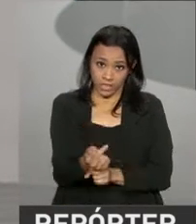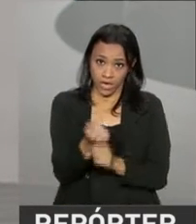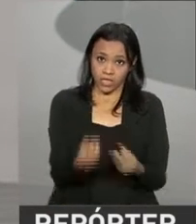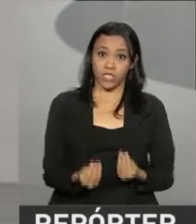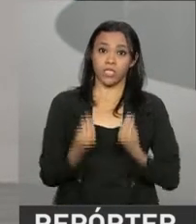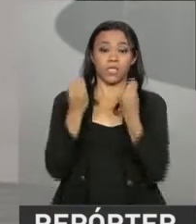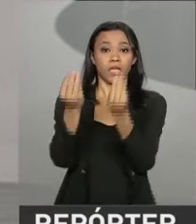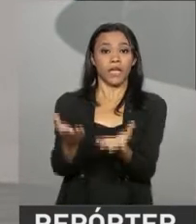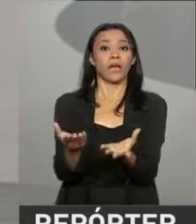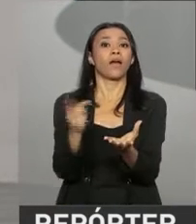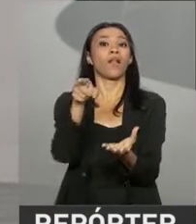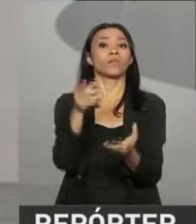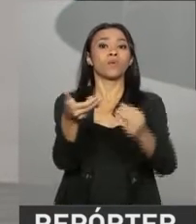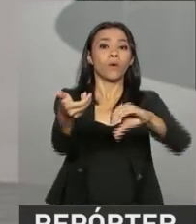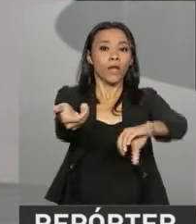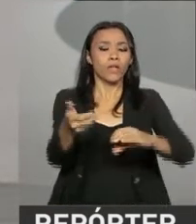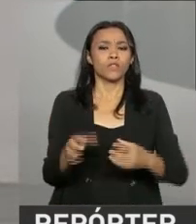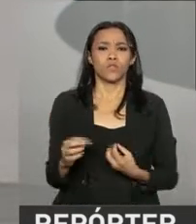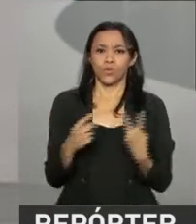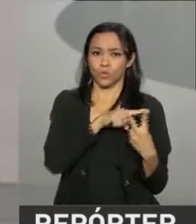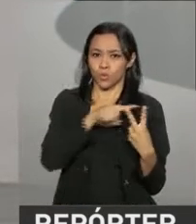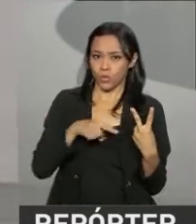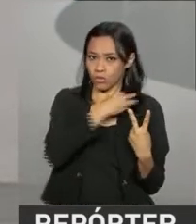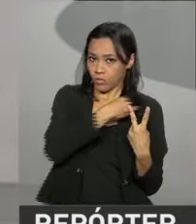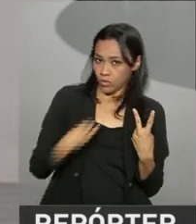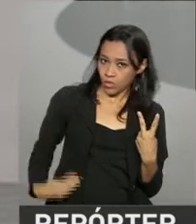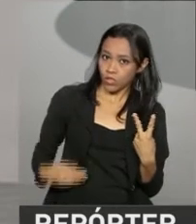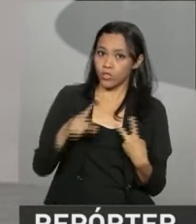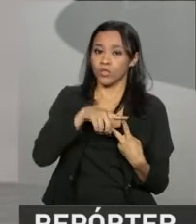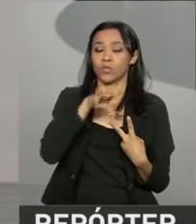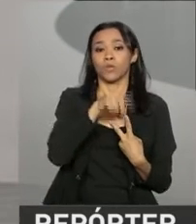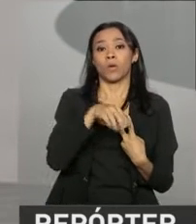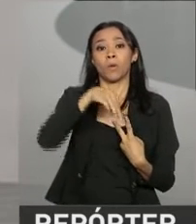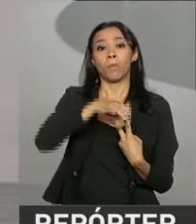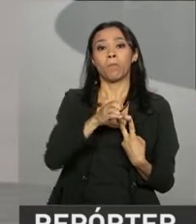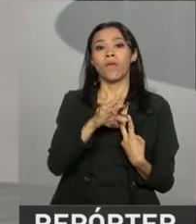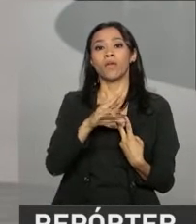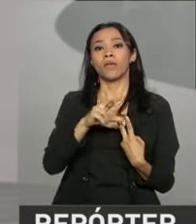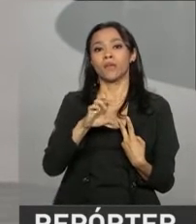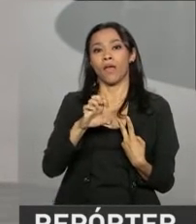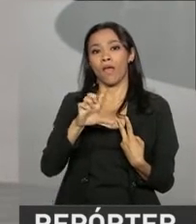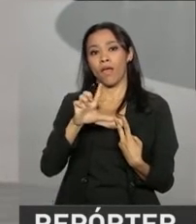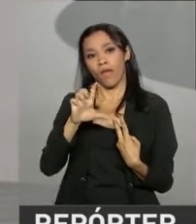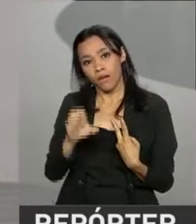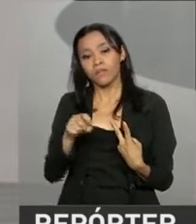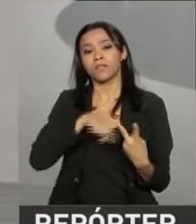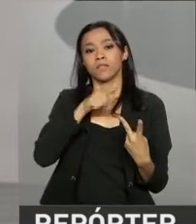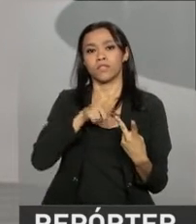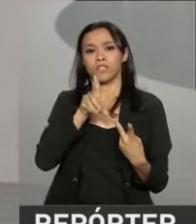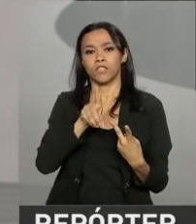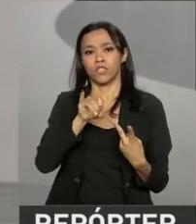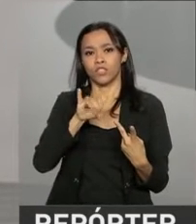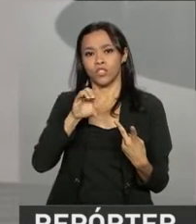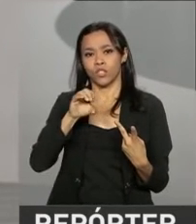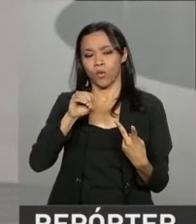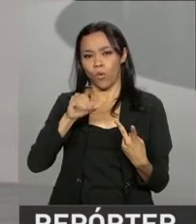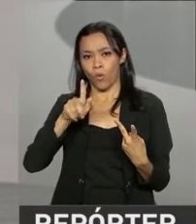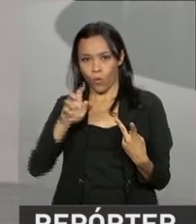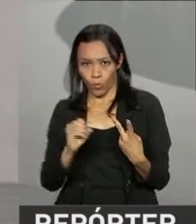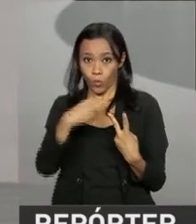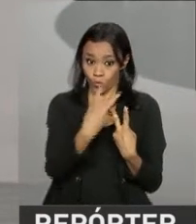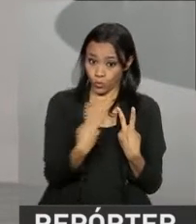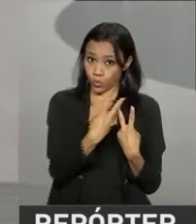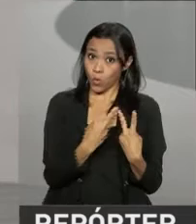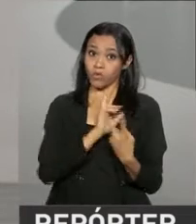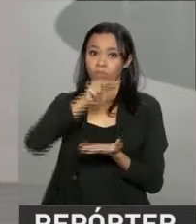Congresso, os ministros Henrique Meirelles da Fazenda e Diogo Oliveira do Planejamento vão falar aqui no Palácio do